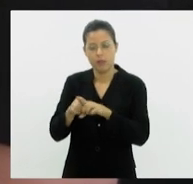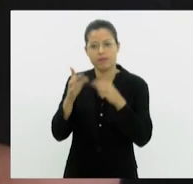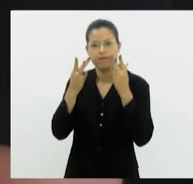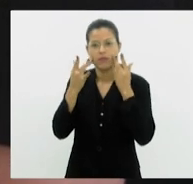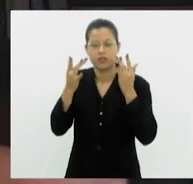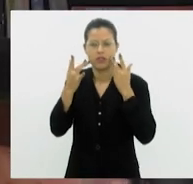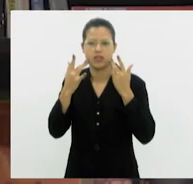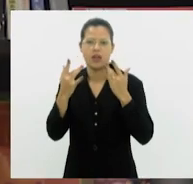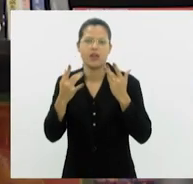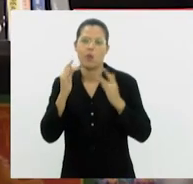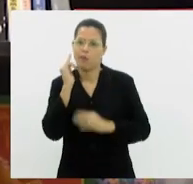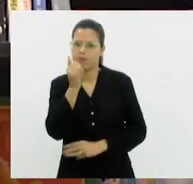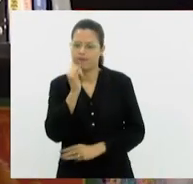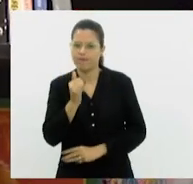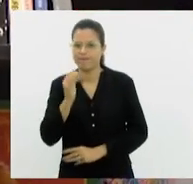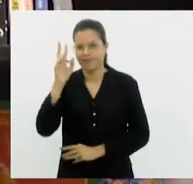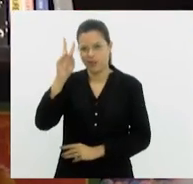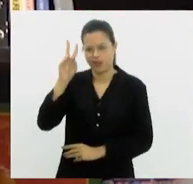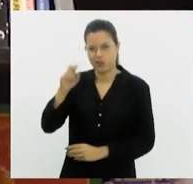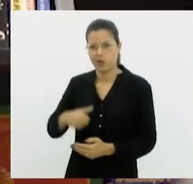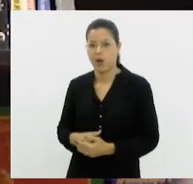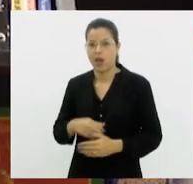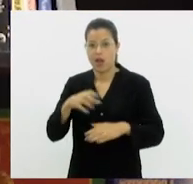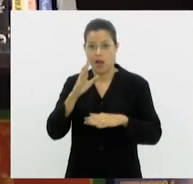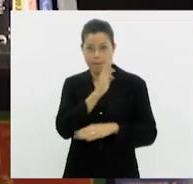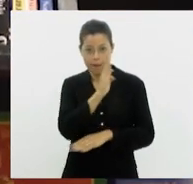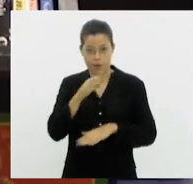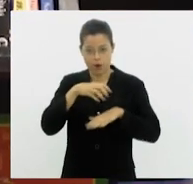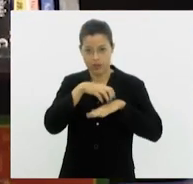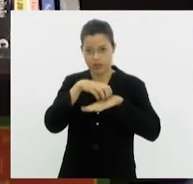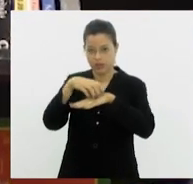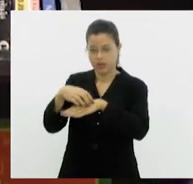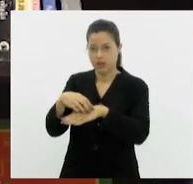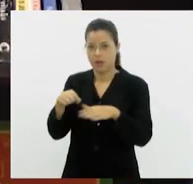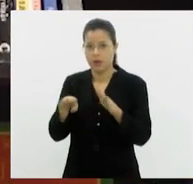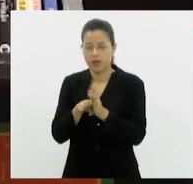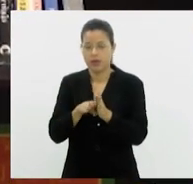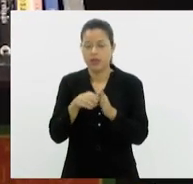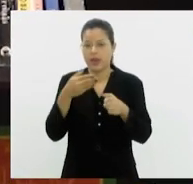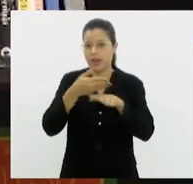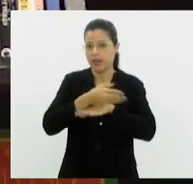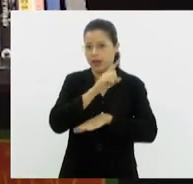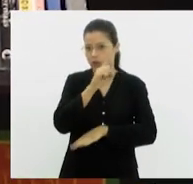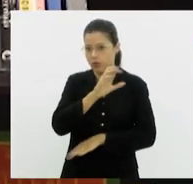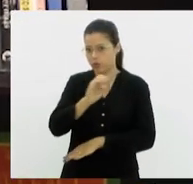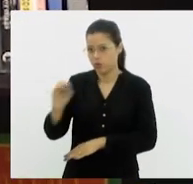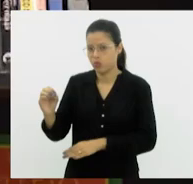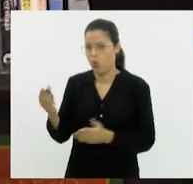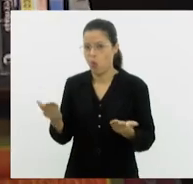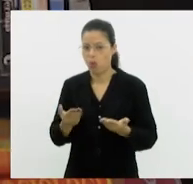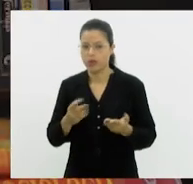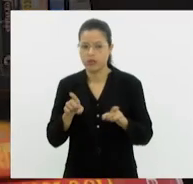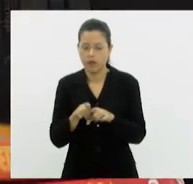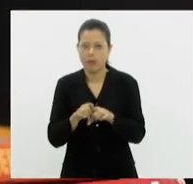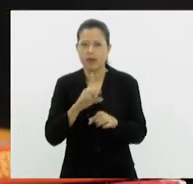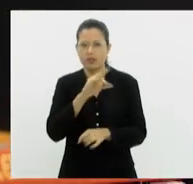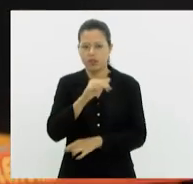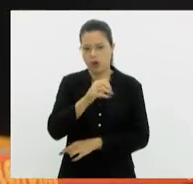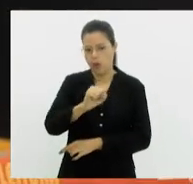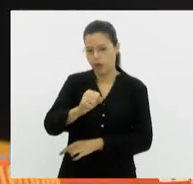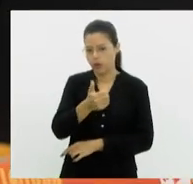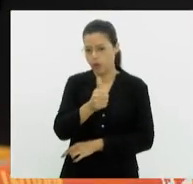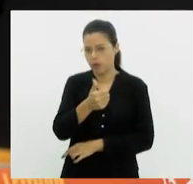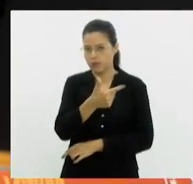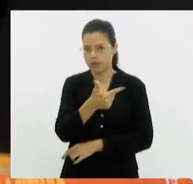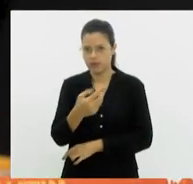autores consagrados. A biblioteca itinerante vai ficar estacionada na entrada do zoológico hoje e também nos dias 8,